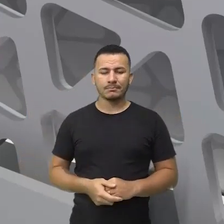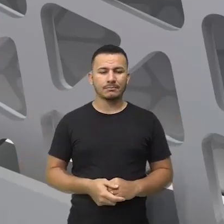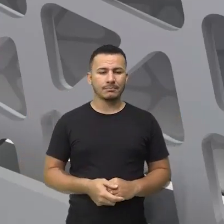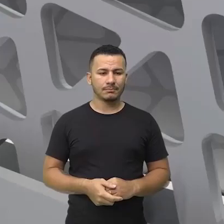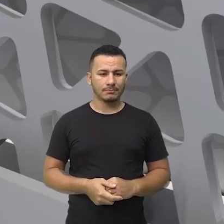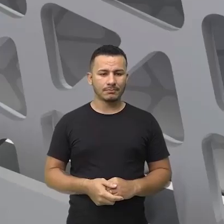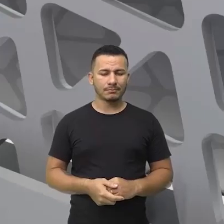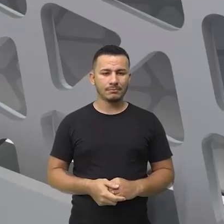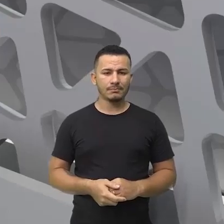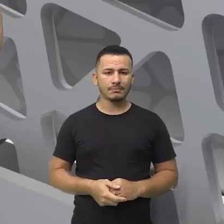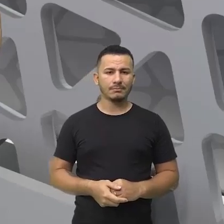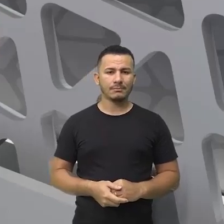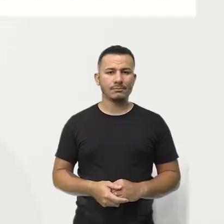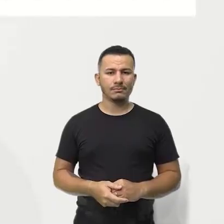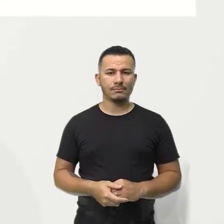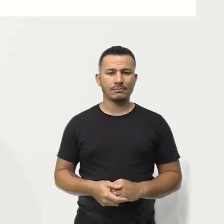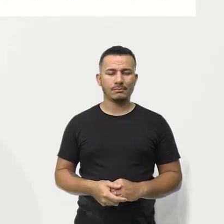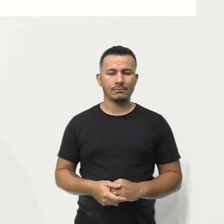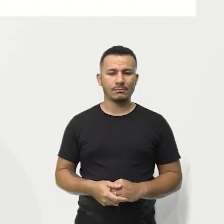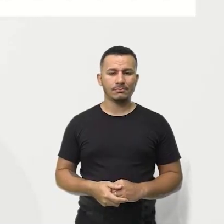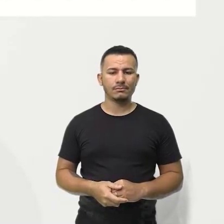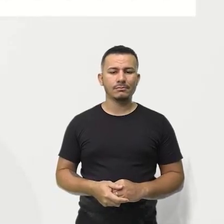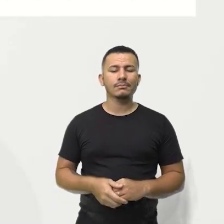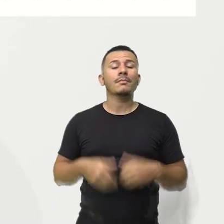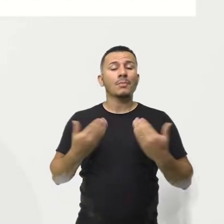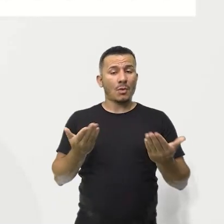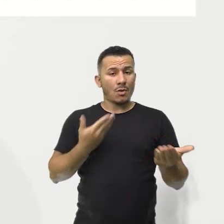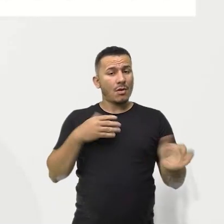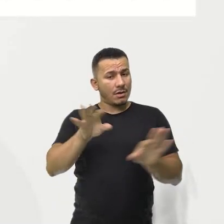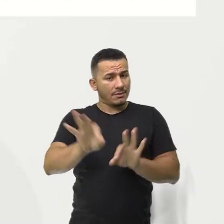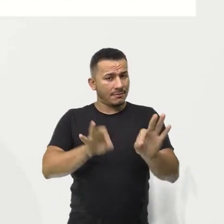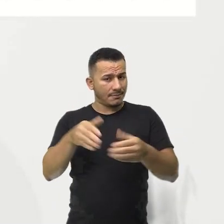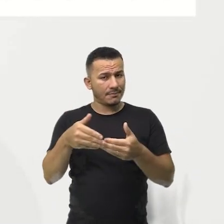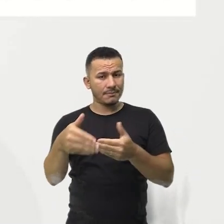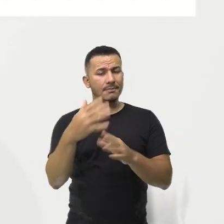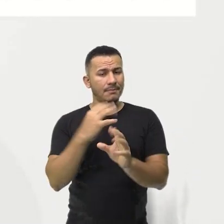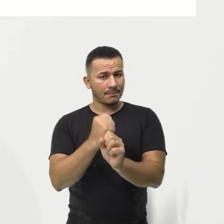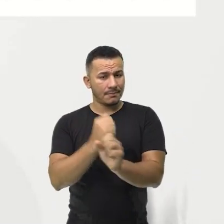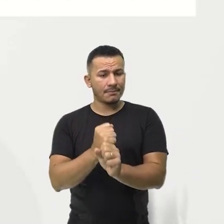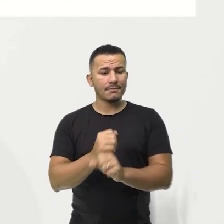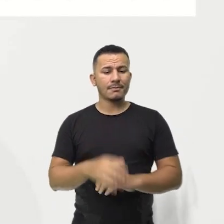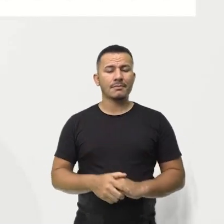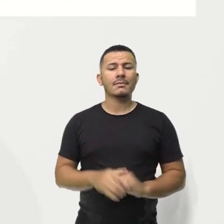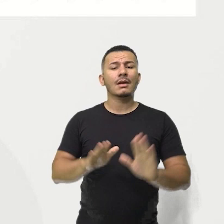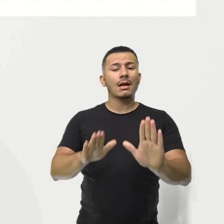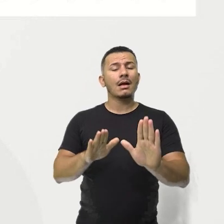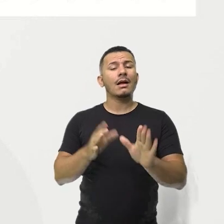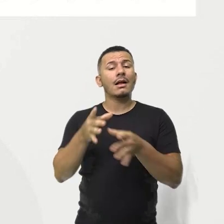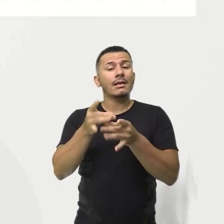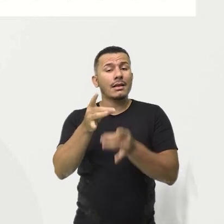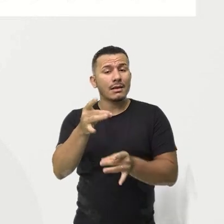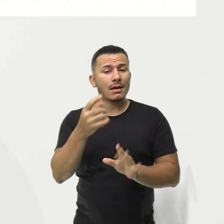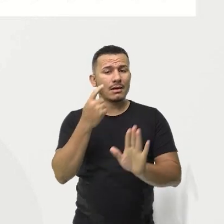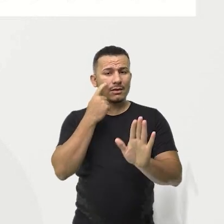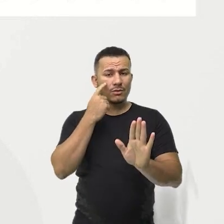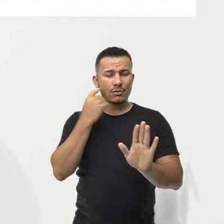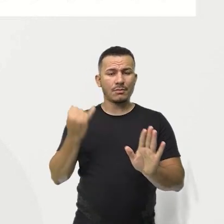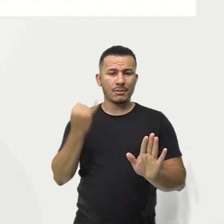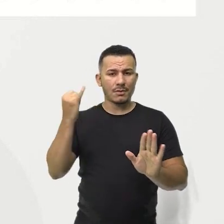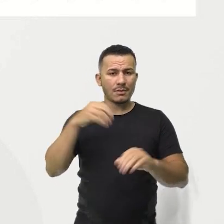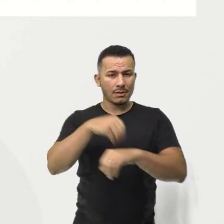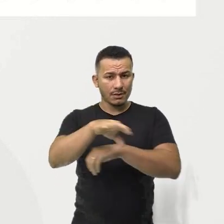2. Vejam só comigo, então, o que nos aguarda no desenvolvimento da questão. Vejam só. Bora, então, para o